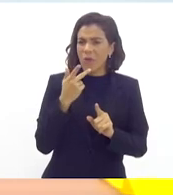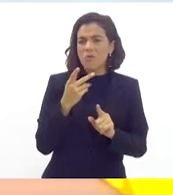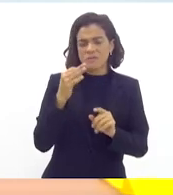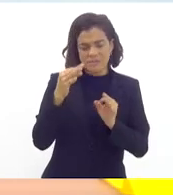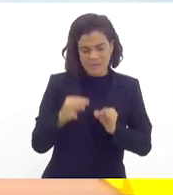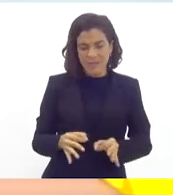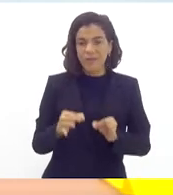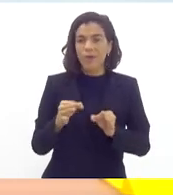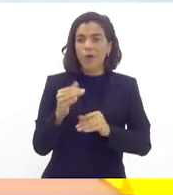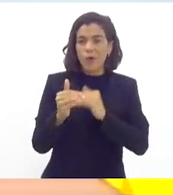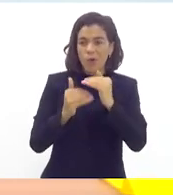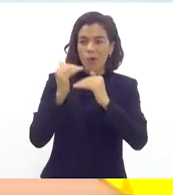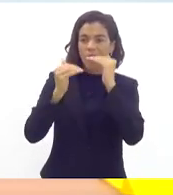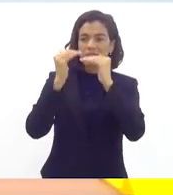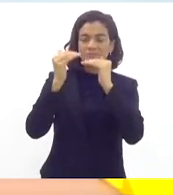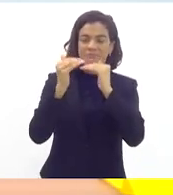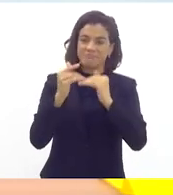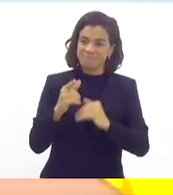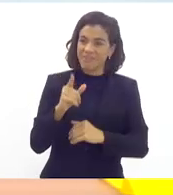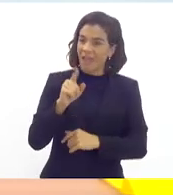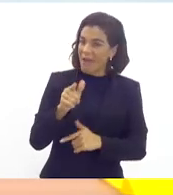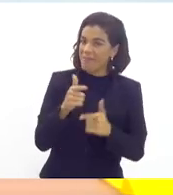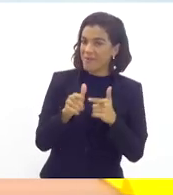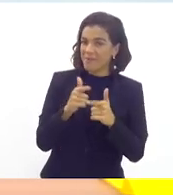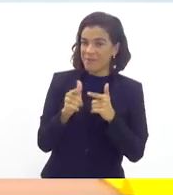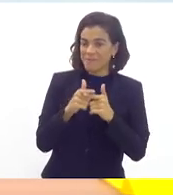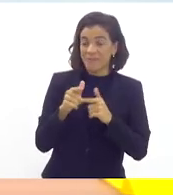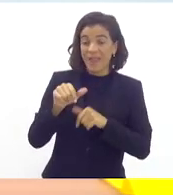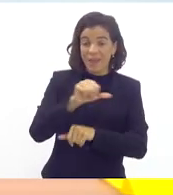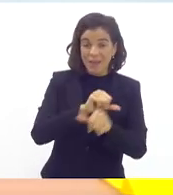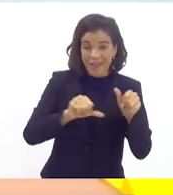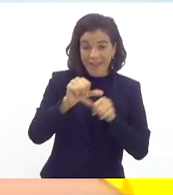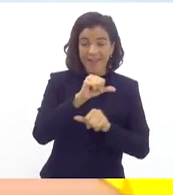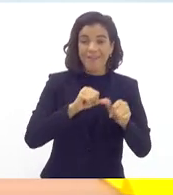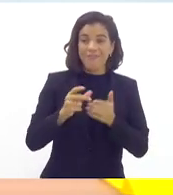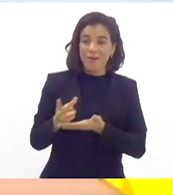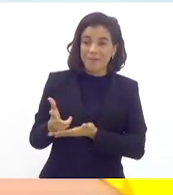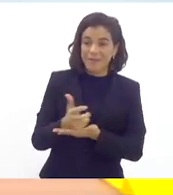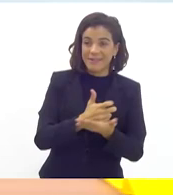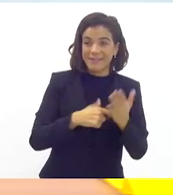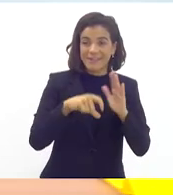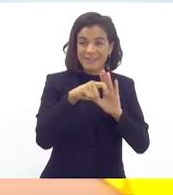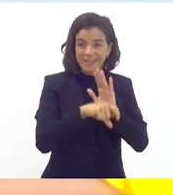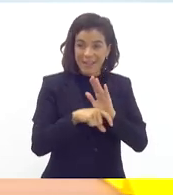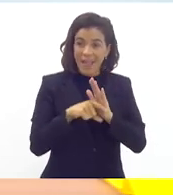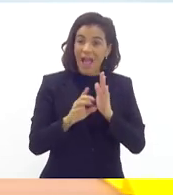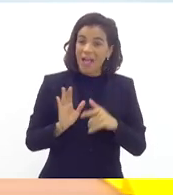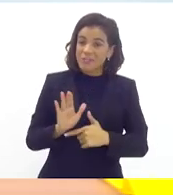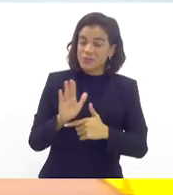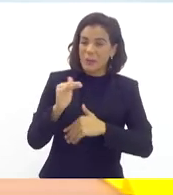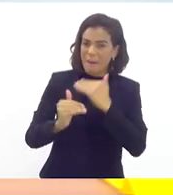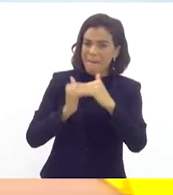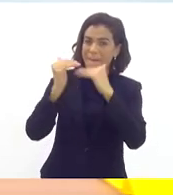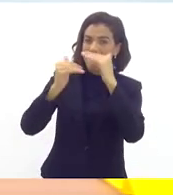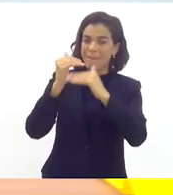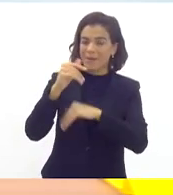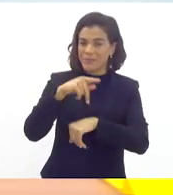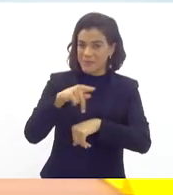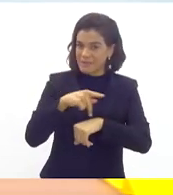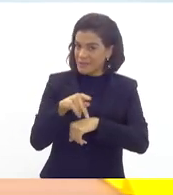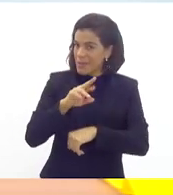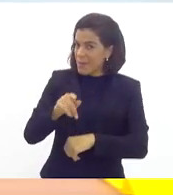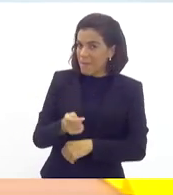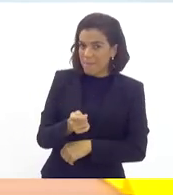aqui. O crescimento é o X da questão. A reforma tributária aumenta o potencial de crescimento do país e não é pouco. Não é